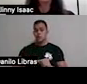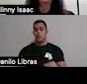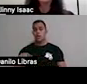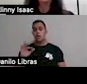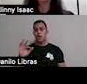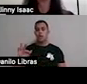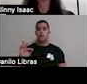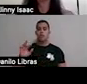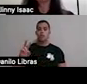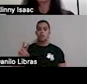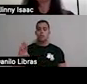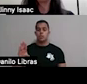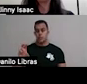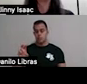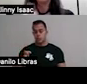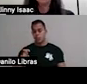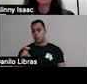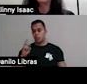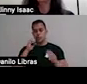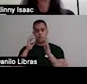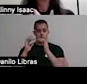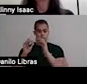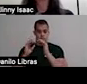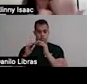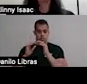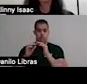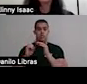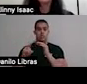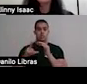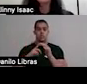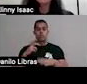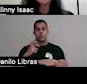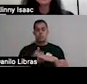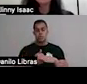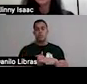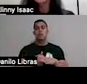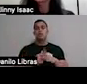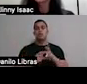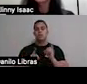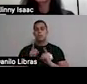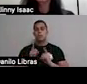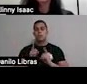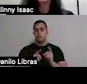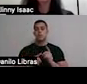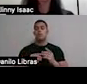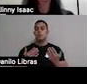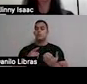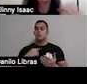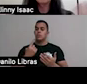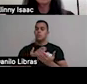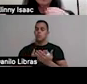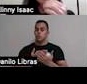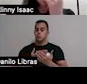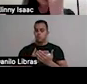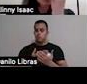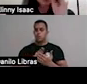em tecidos cerebrais de indivíduos, né, pós-mortem, que haviam sido diagnosticados com depressão. Então, para isso, a gente utilizou,